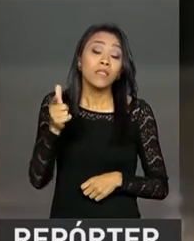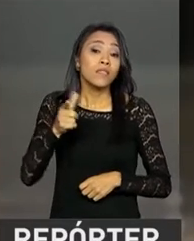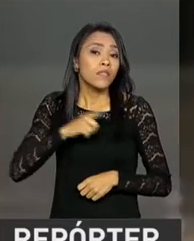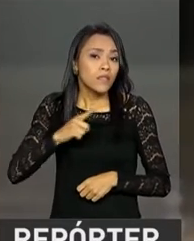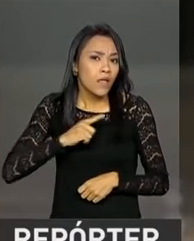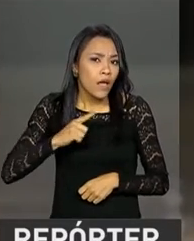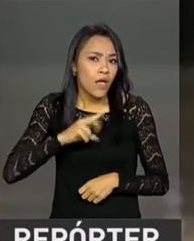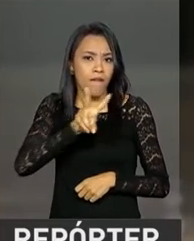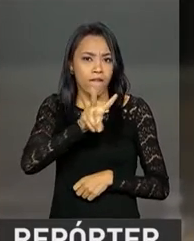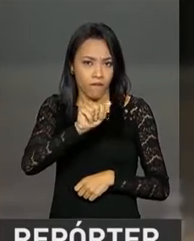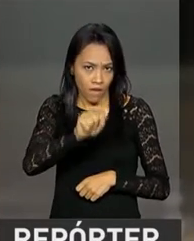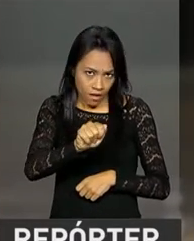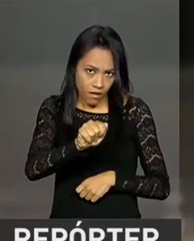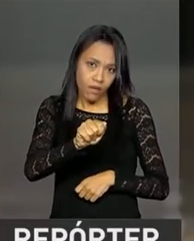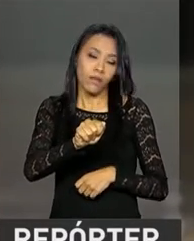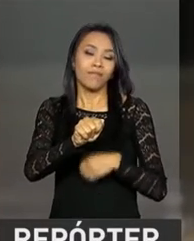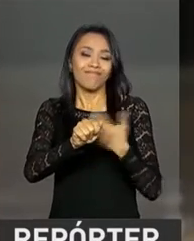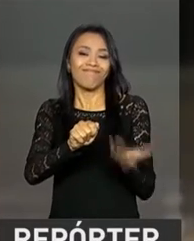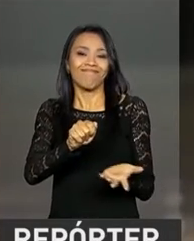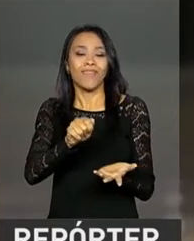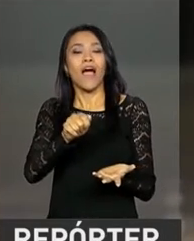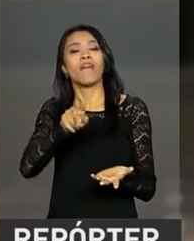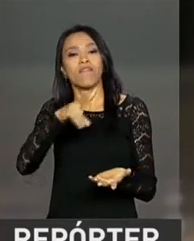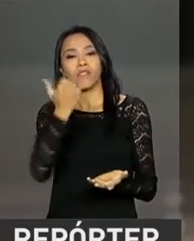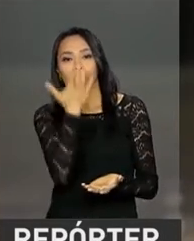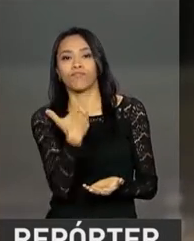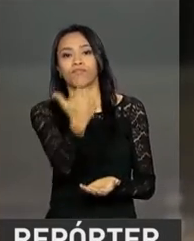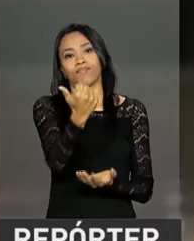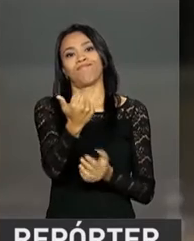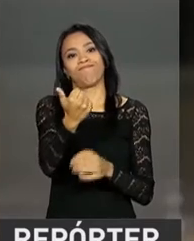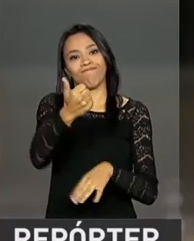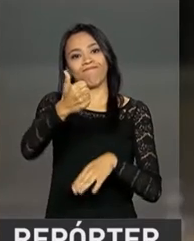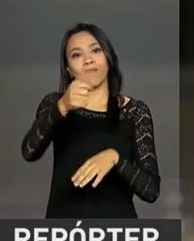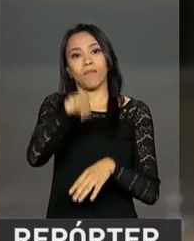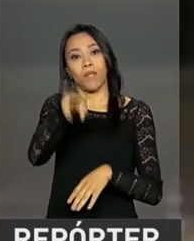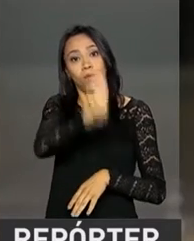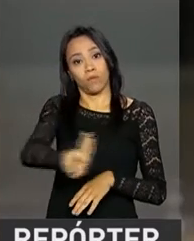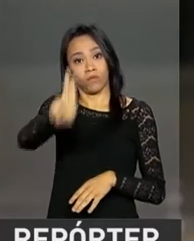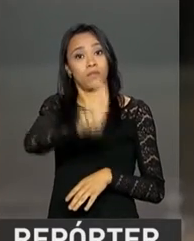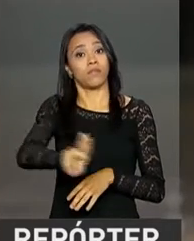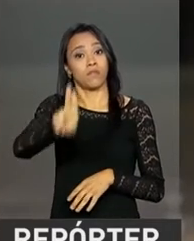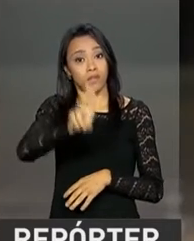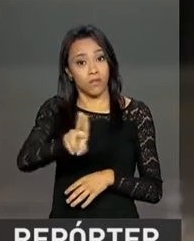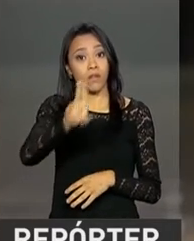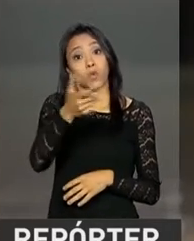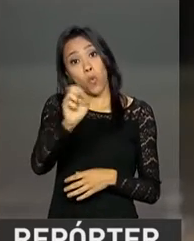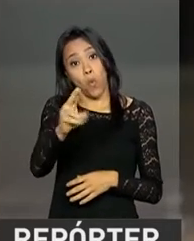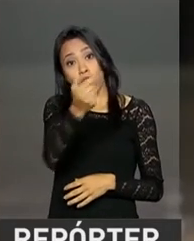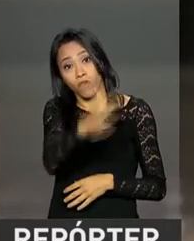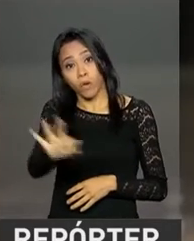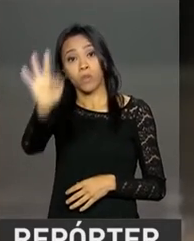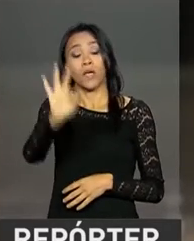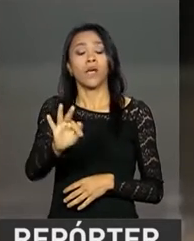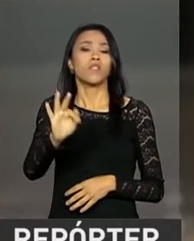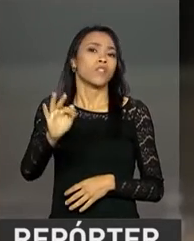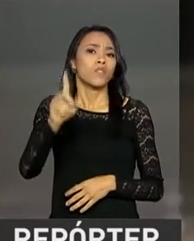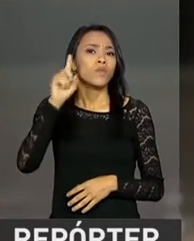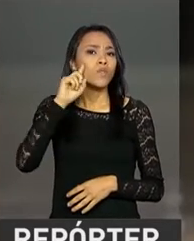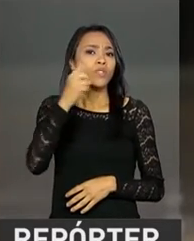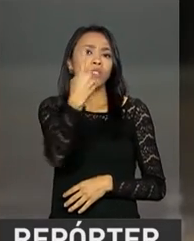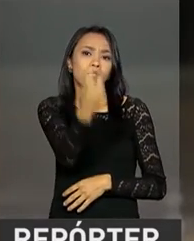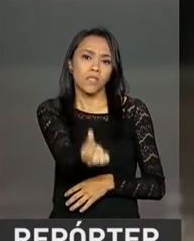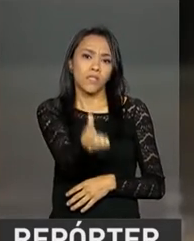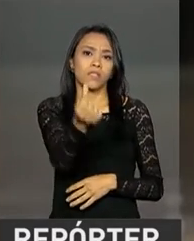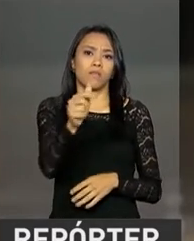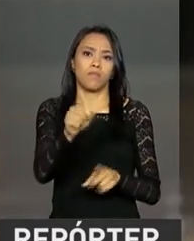disponível o candidato ele vai ser convocado pela própria instituição de ensino a partir do próximo dia 16 de